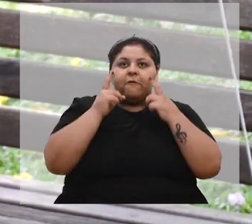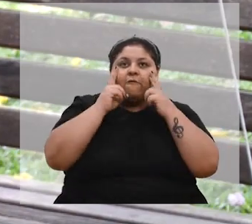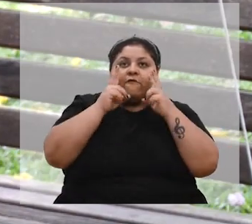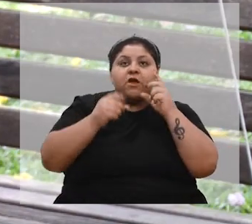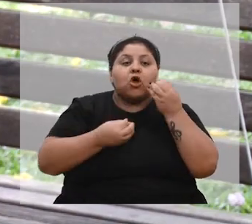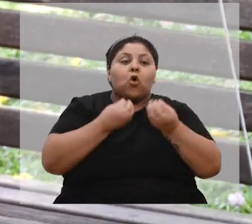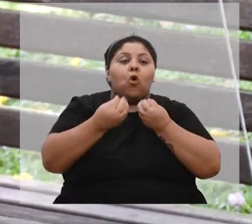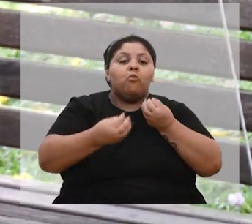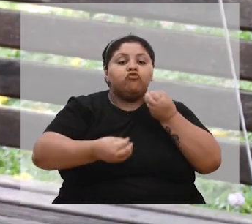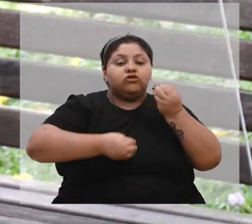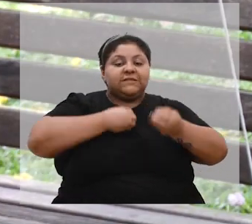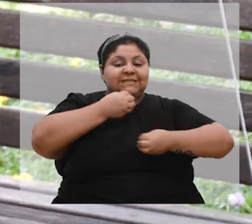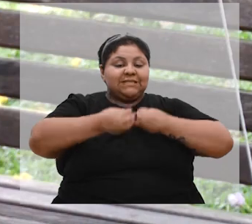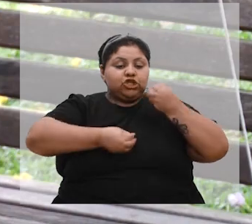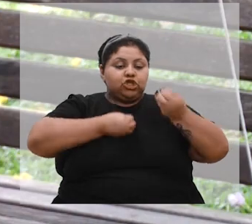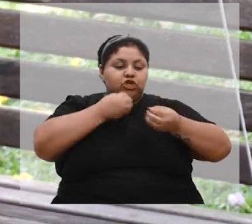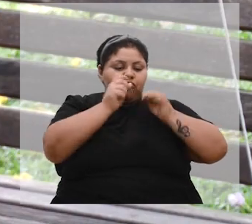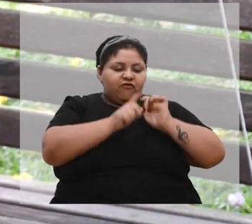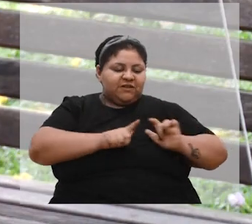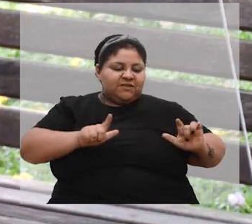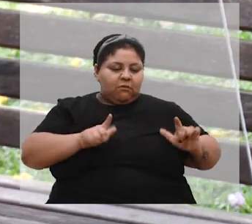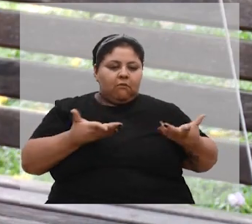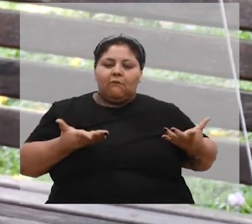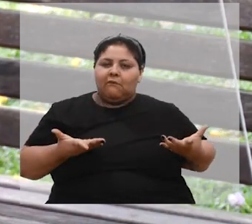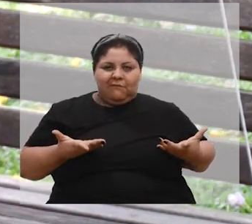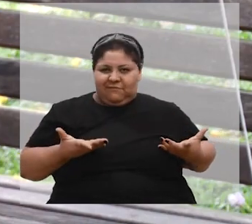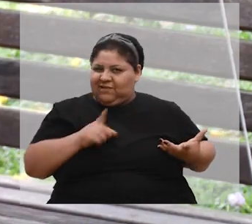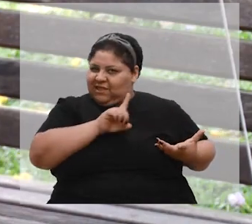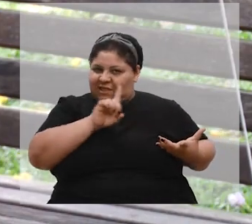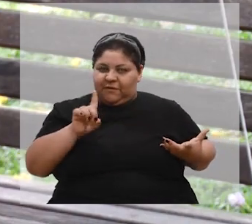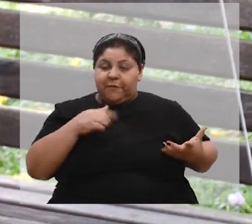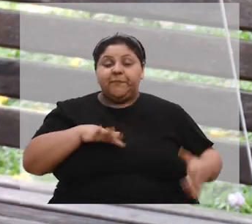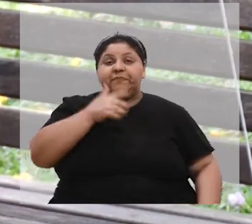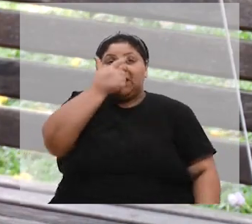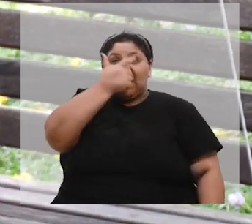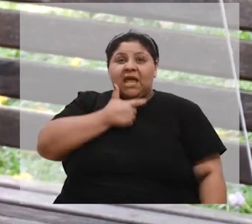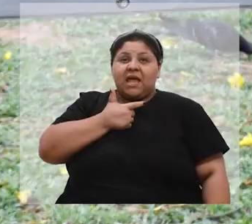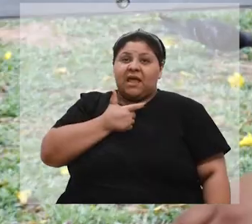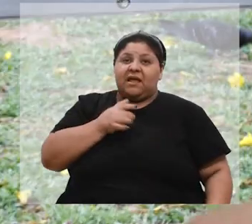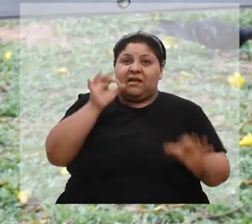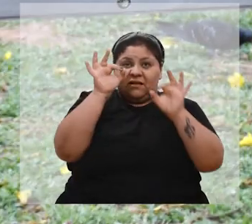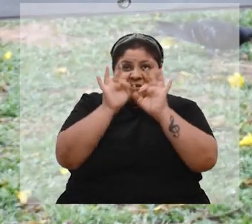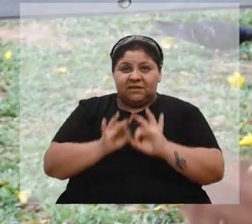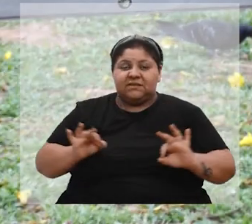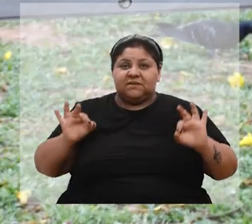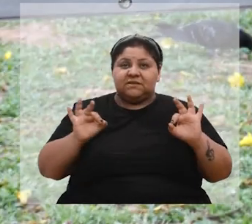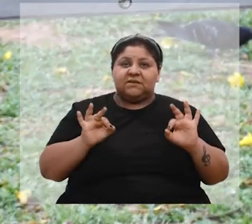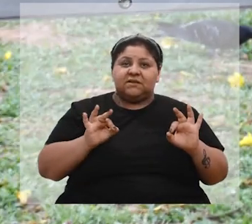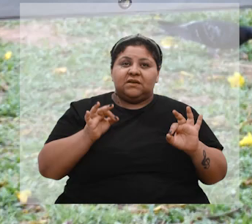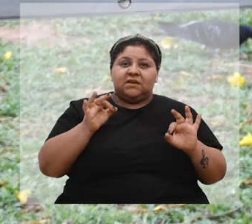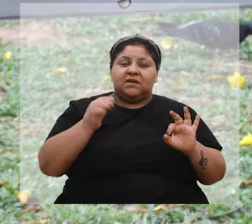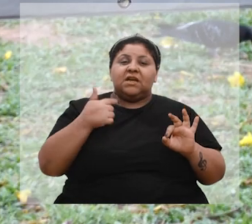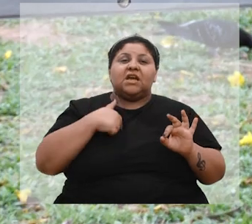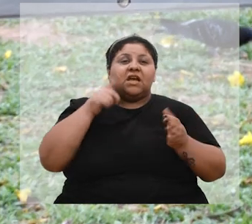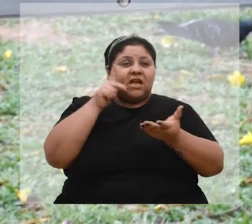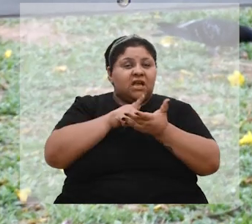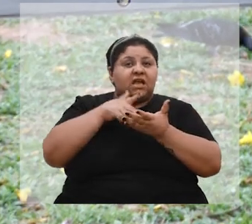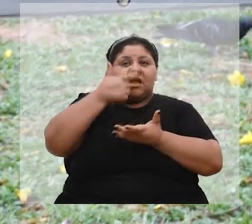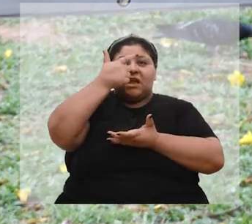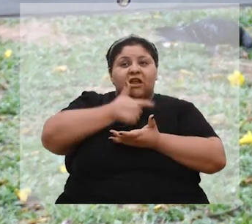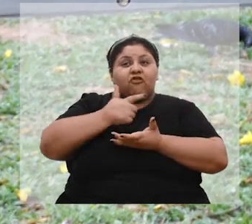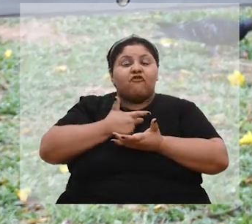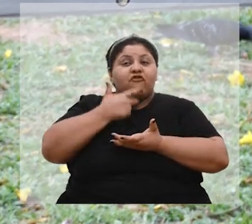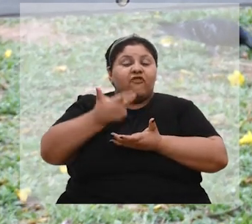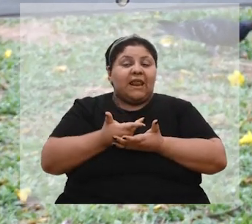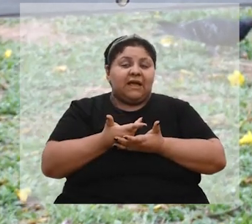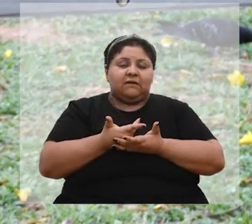vou ver o que traz esse vazio, não vou abrir um espaço. Não tem espaço, não tem vazio. Eu acho que não é mais simples do que eu estava tentando dizer.